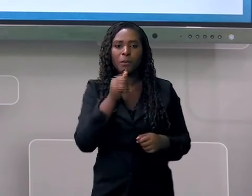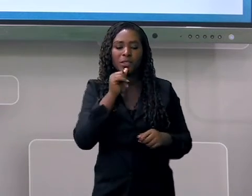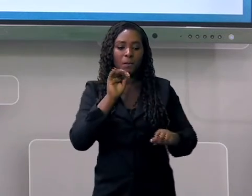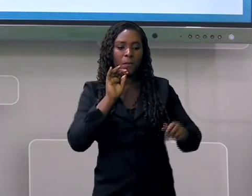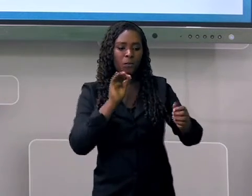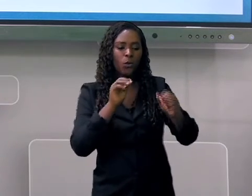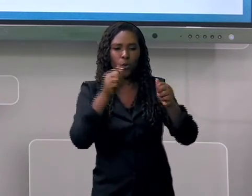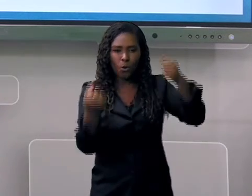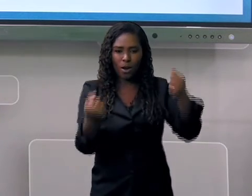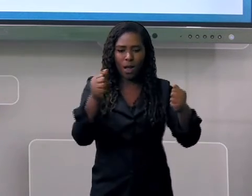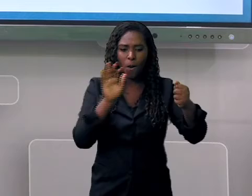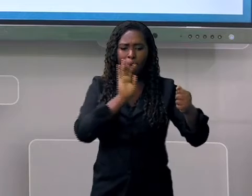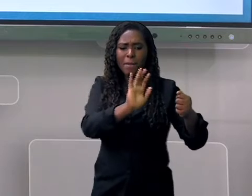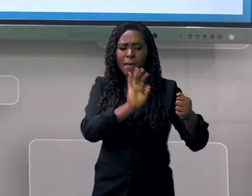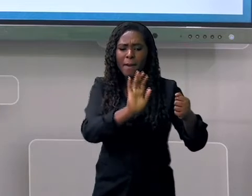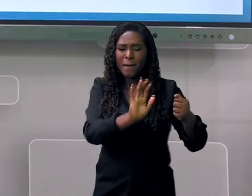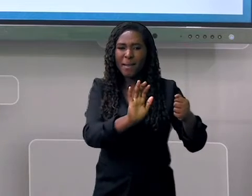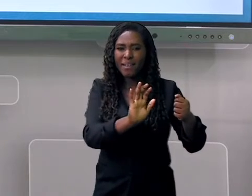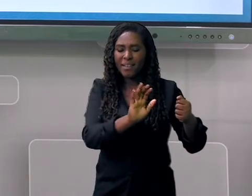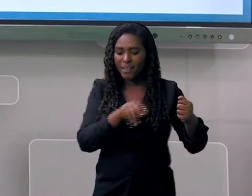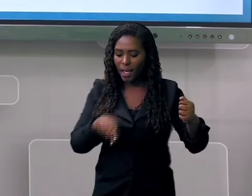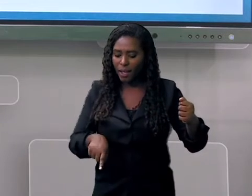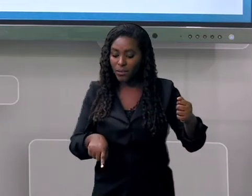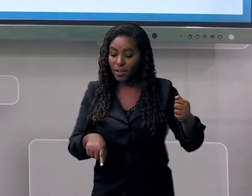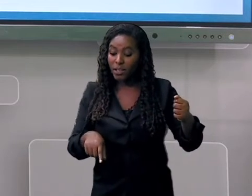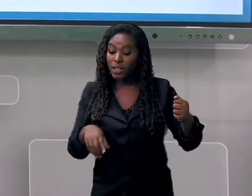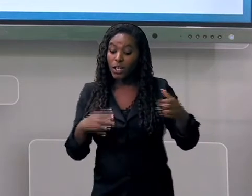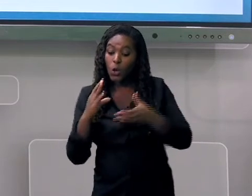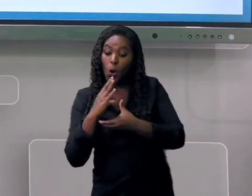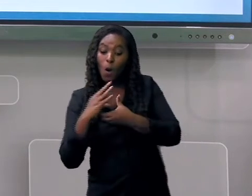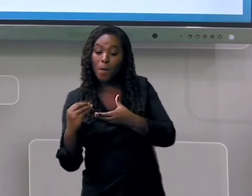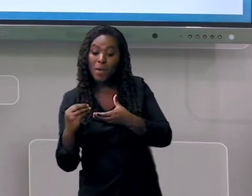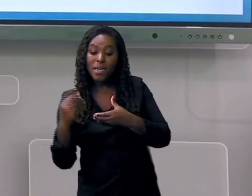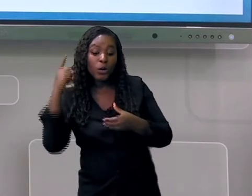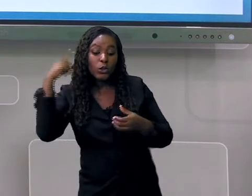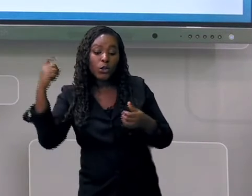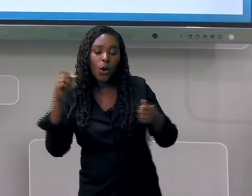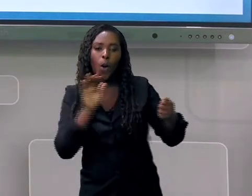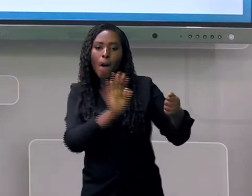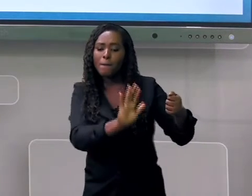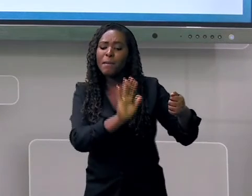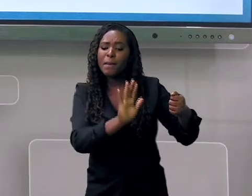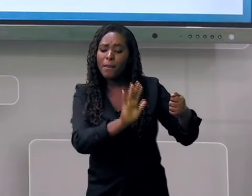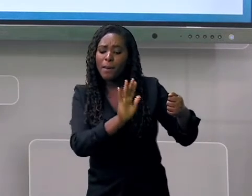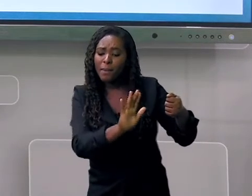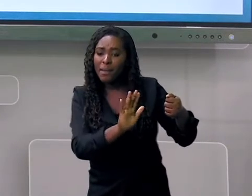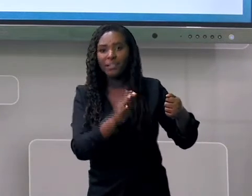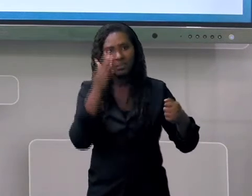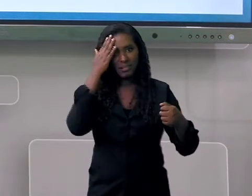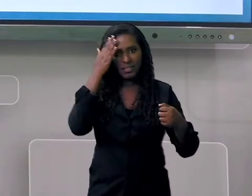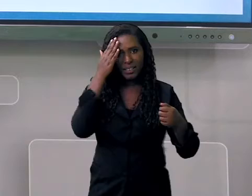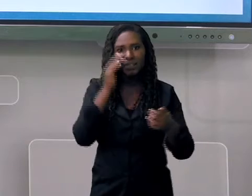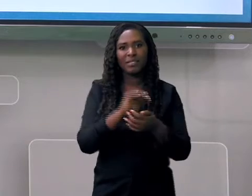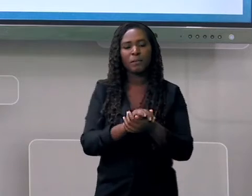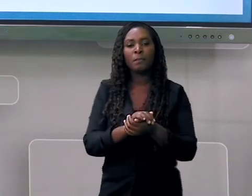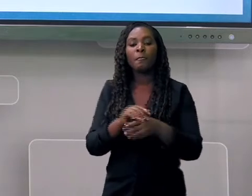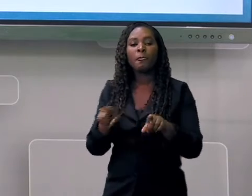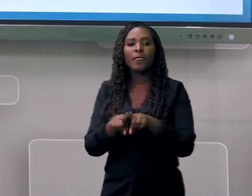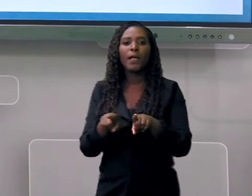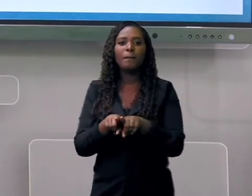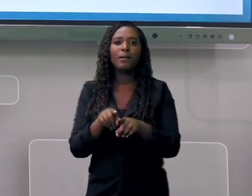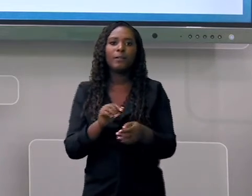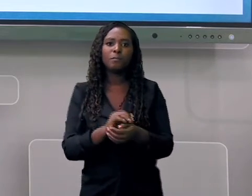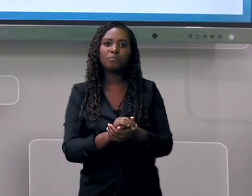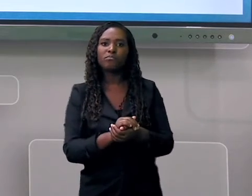imitar. Como que o carro faz? Para ele tentar fazer sozinho. Ou ainda você coloca o carro numa almofada e diz, olha, o